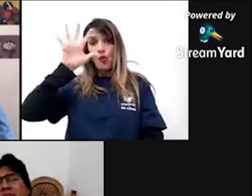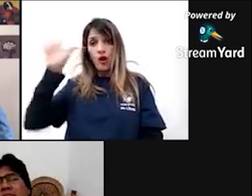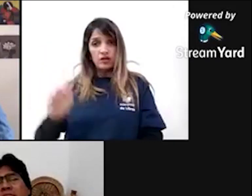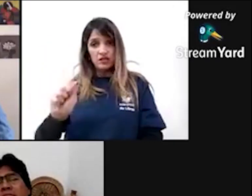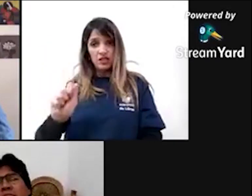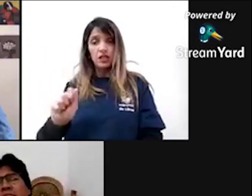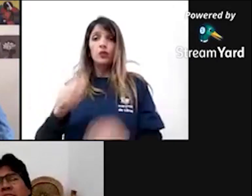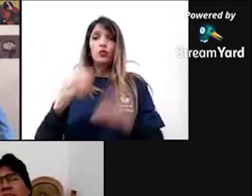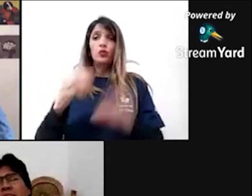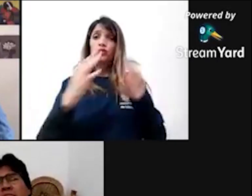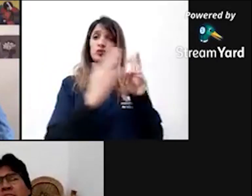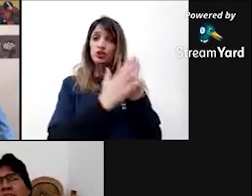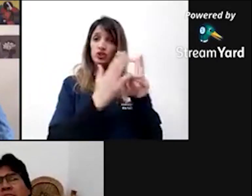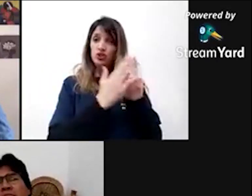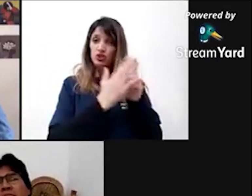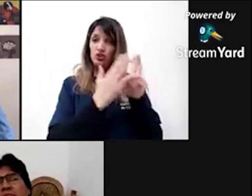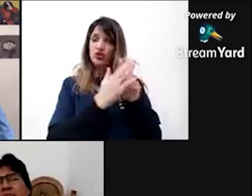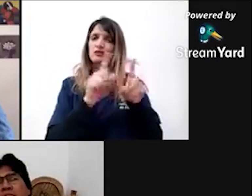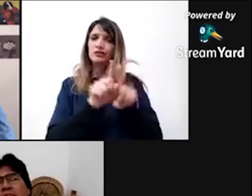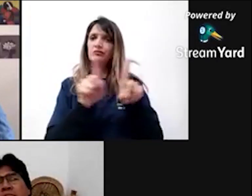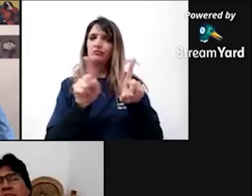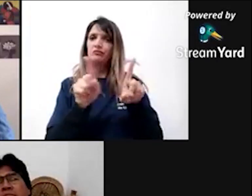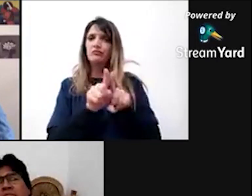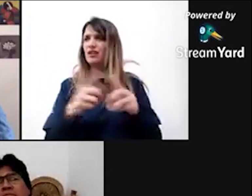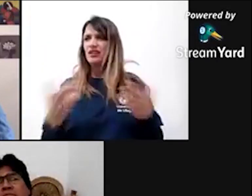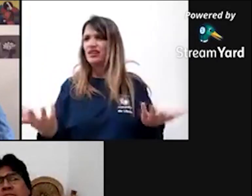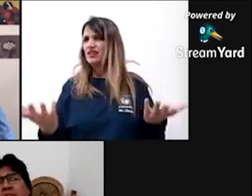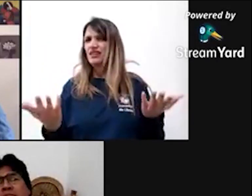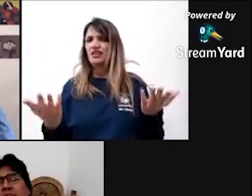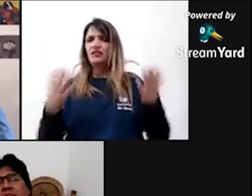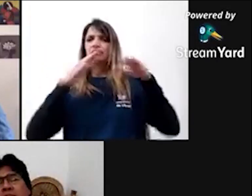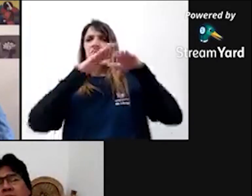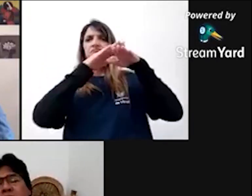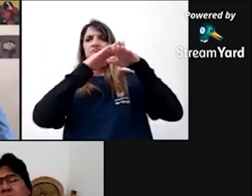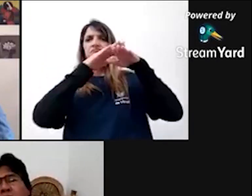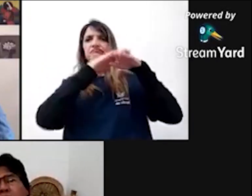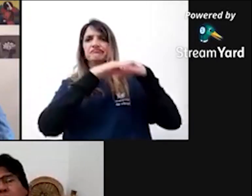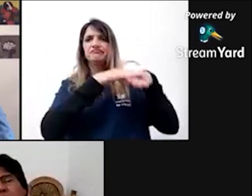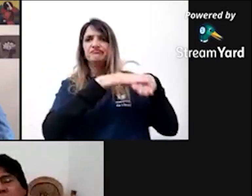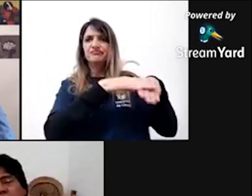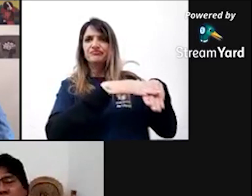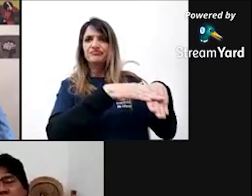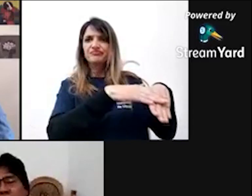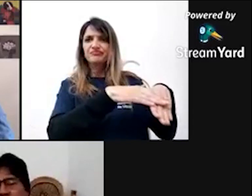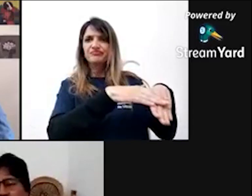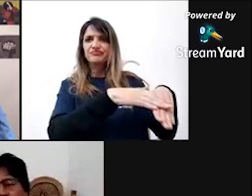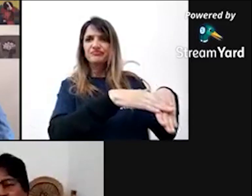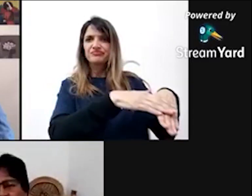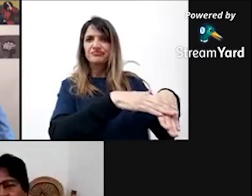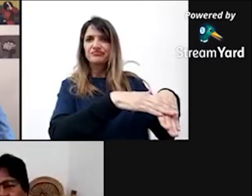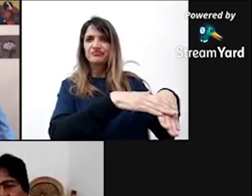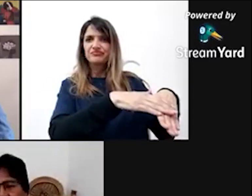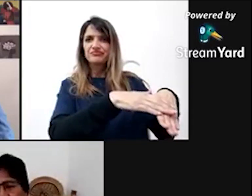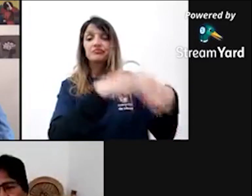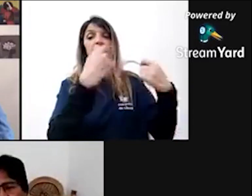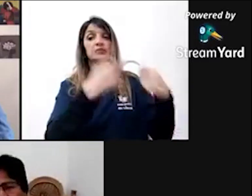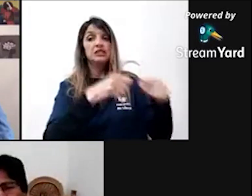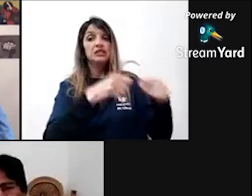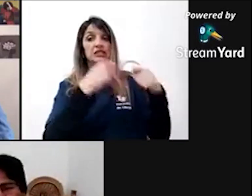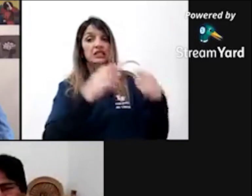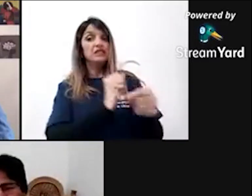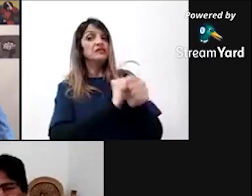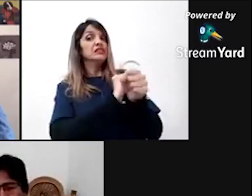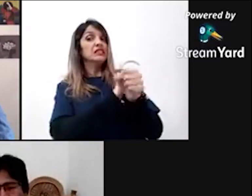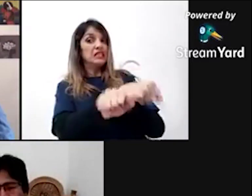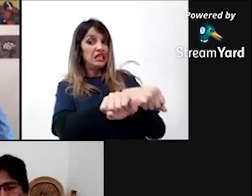pessoas execráveis, como grupos humanos execráveis que precisavam ser dominados, precisavam ser escravizados,